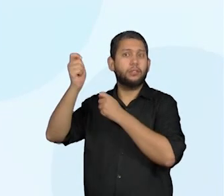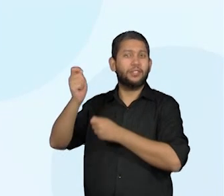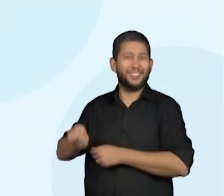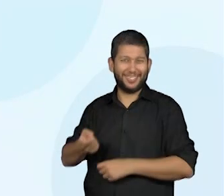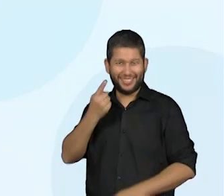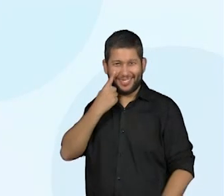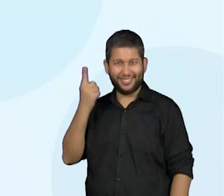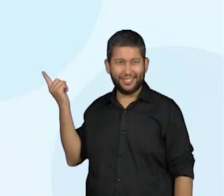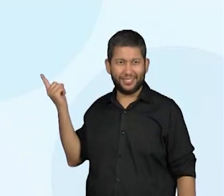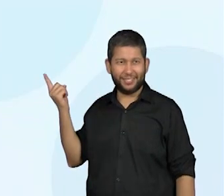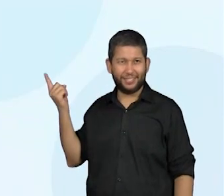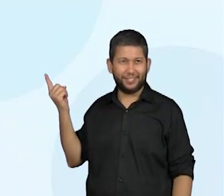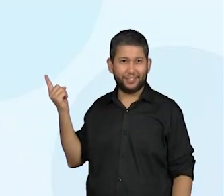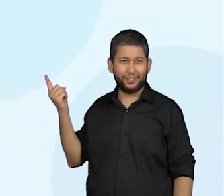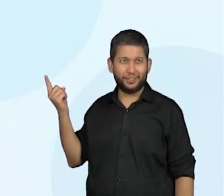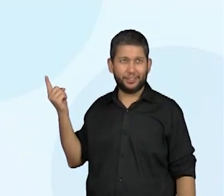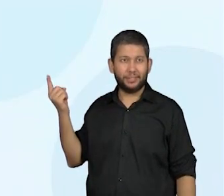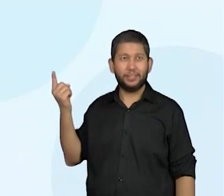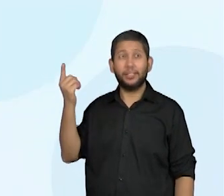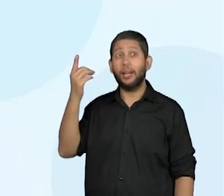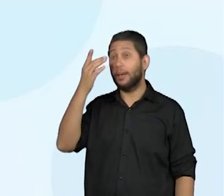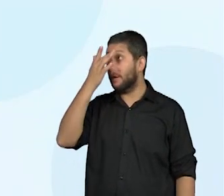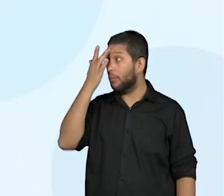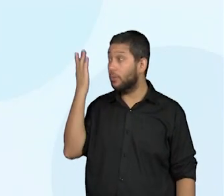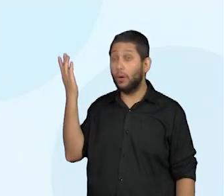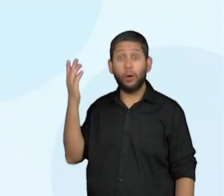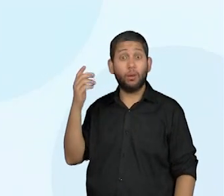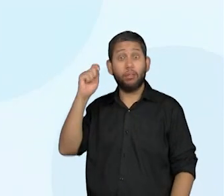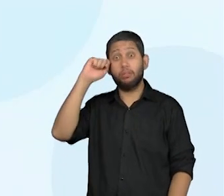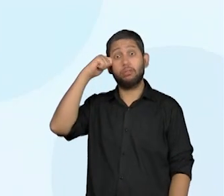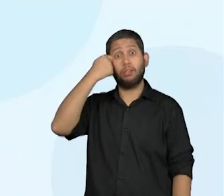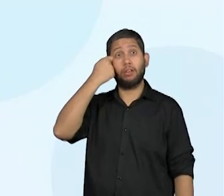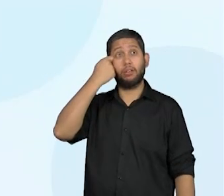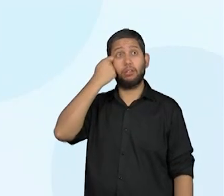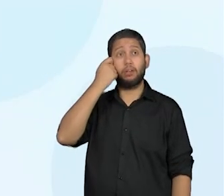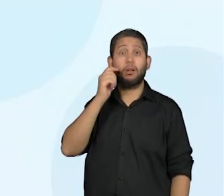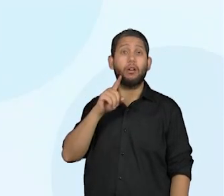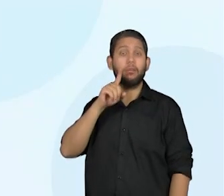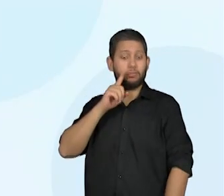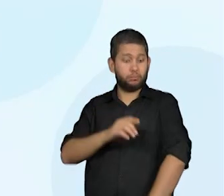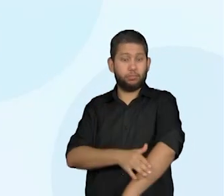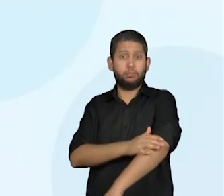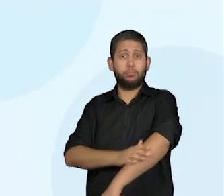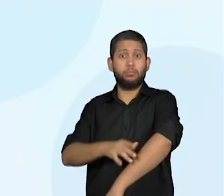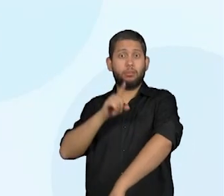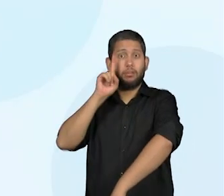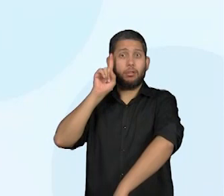consegue perceber aqui as pessoas de pele um pouco mais escuras